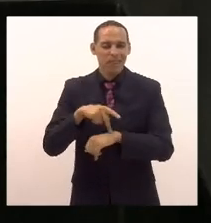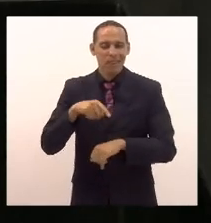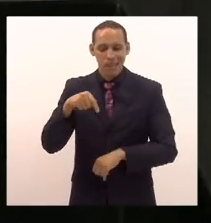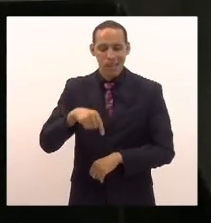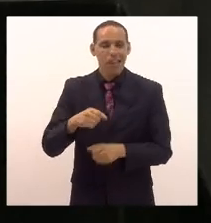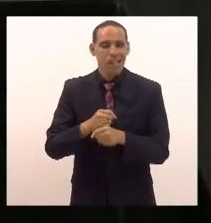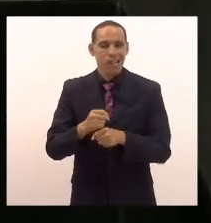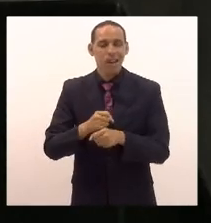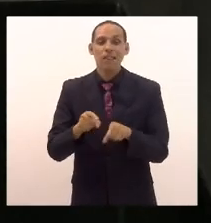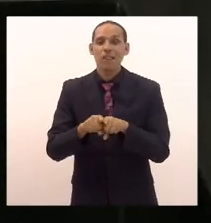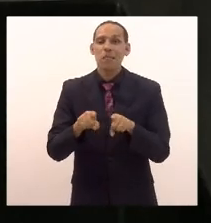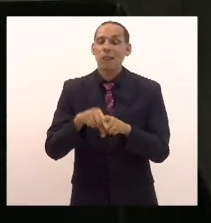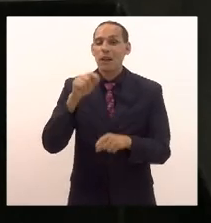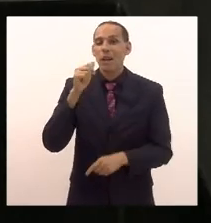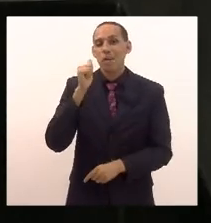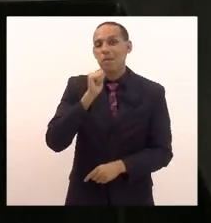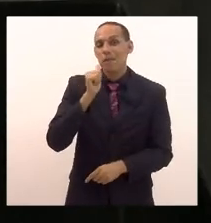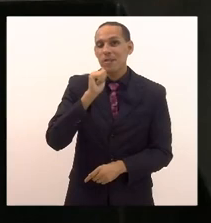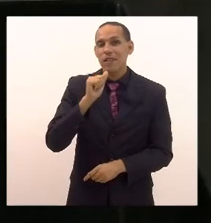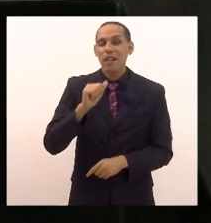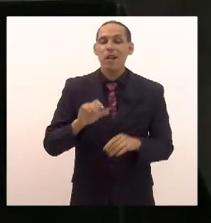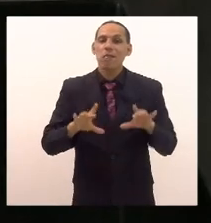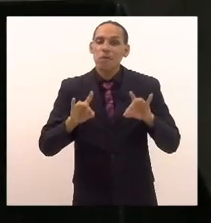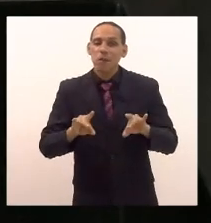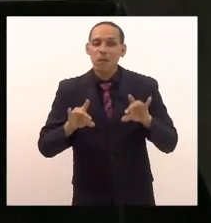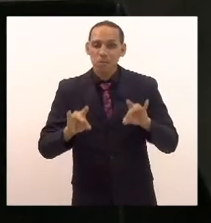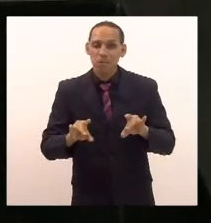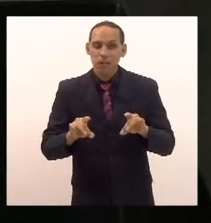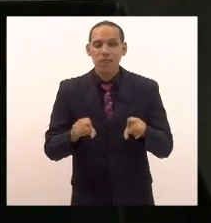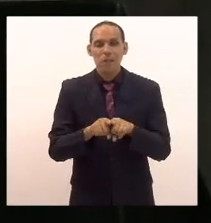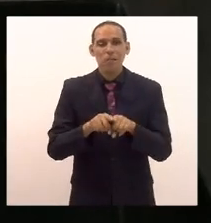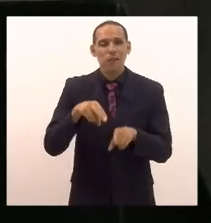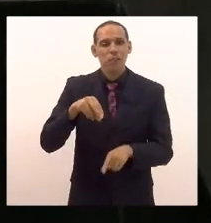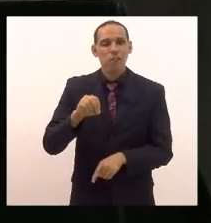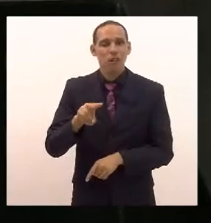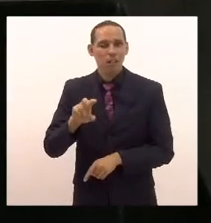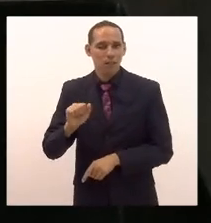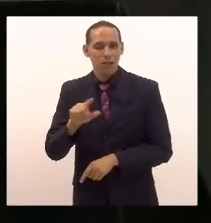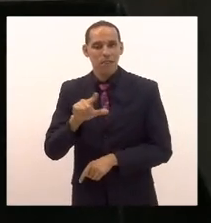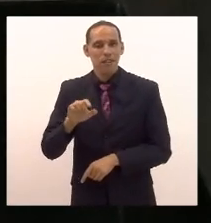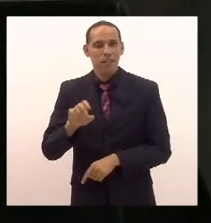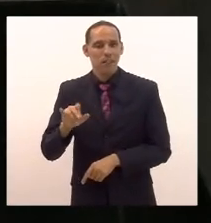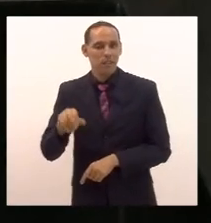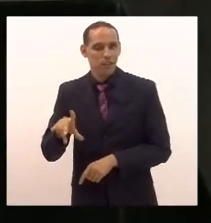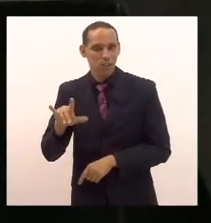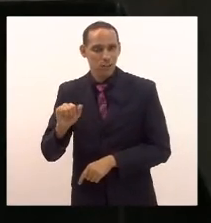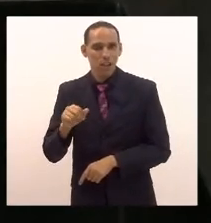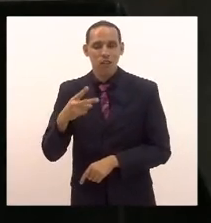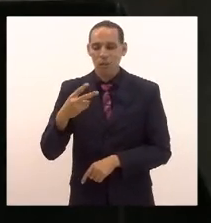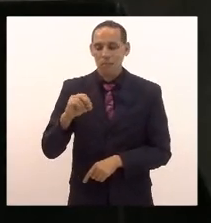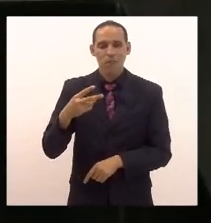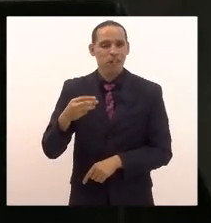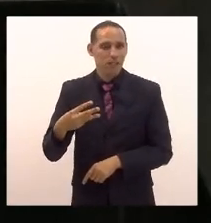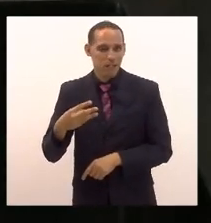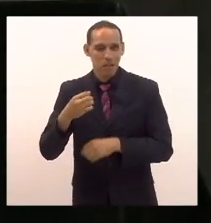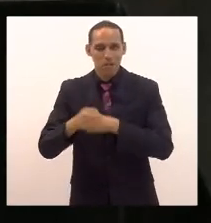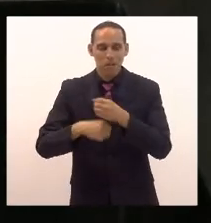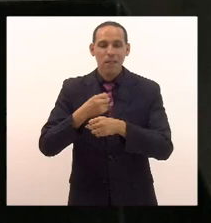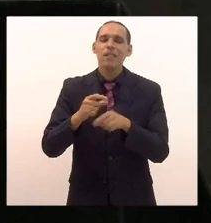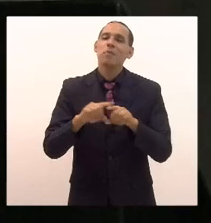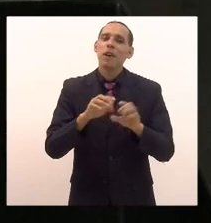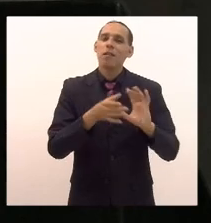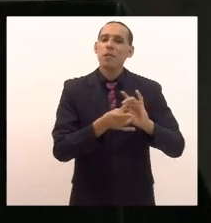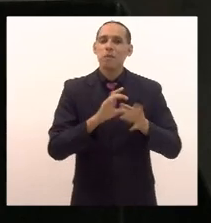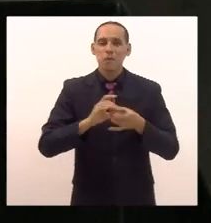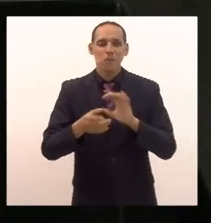2022 e feminino da Austrália e Nova Zelândia em 2023 Além das Olimpíadas de